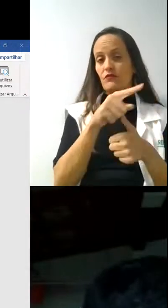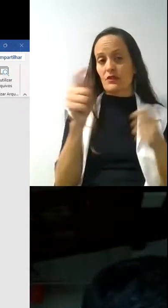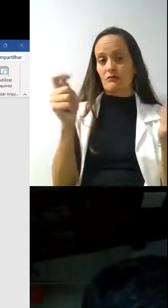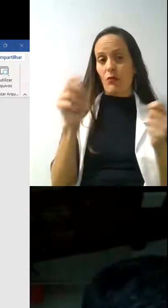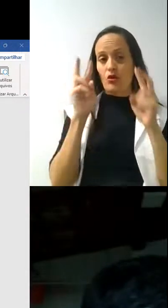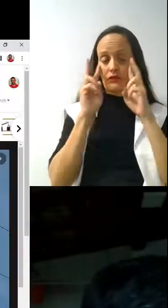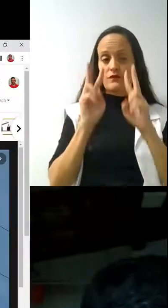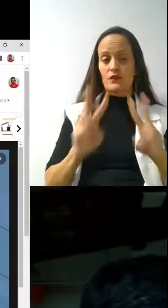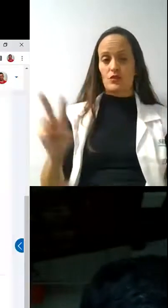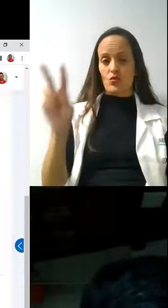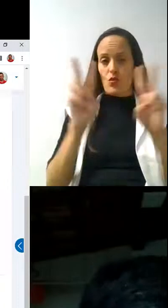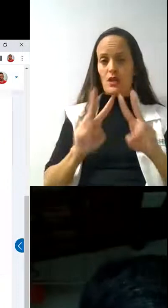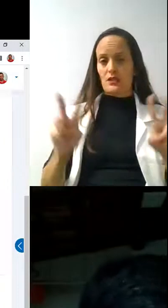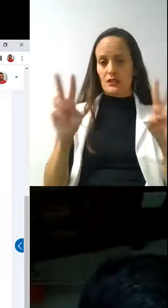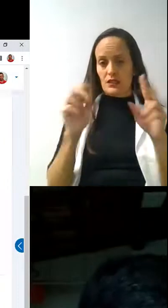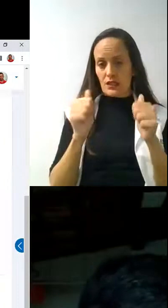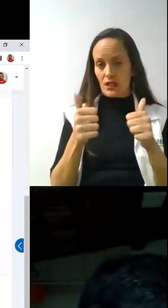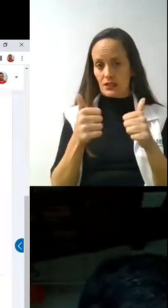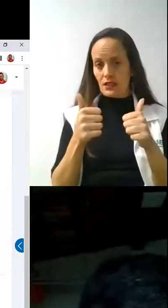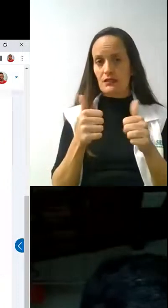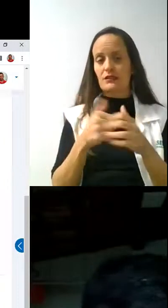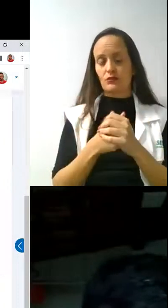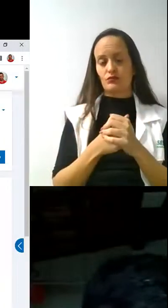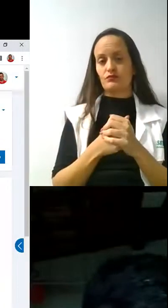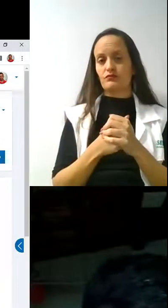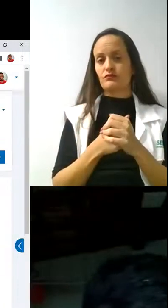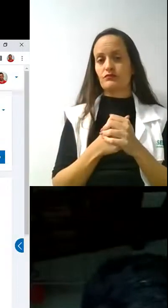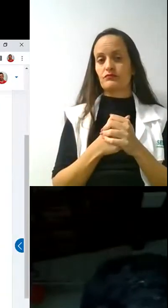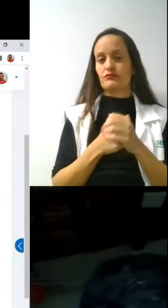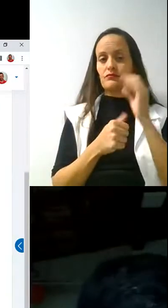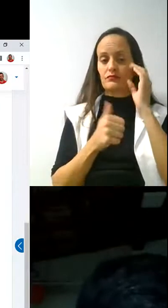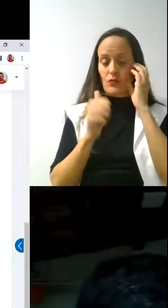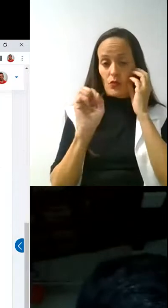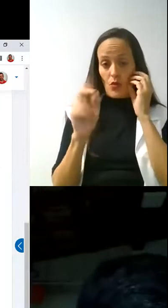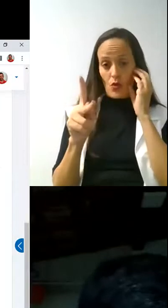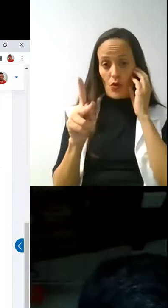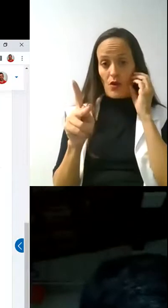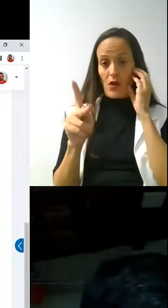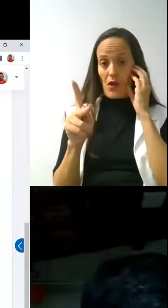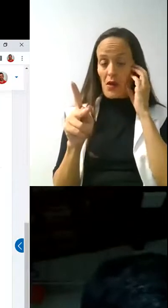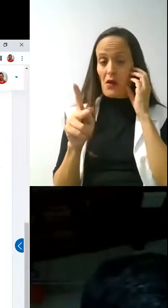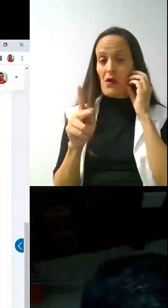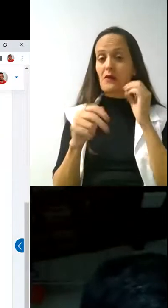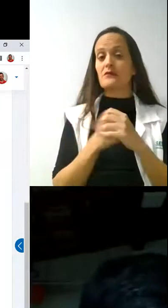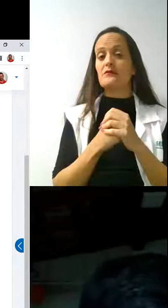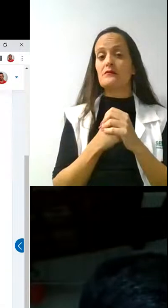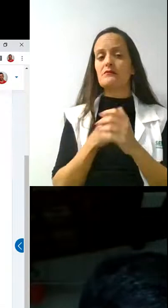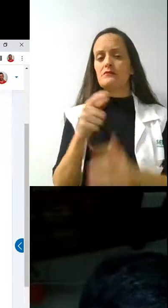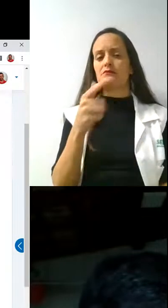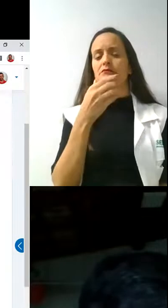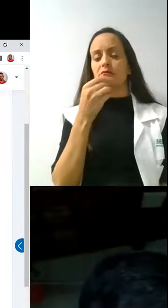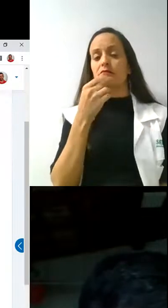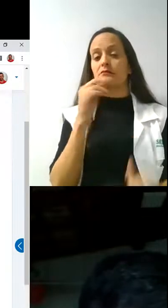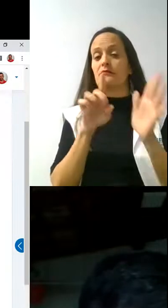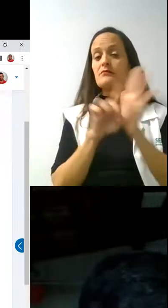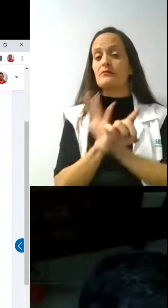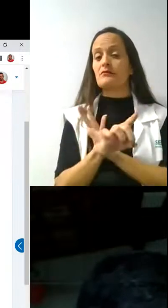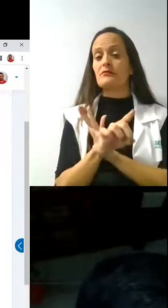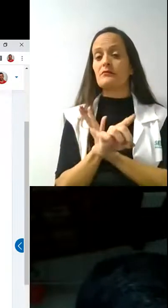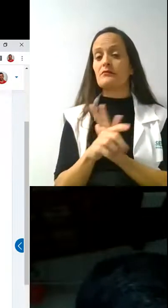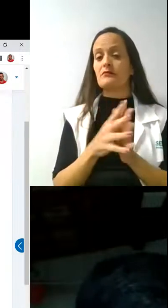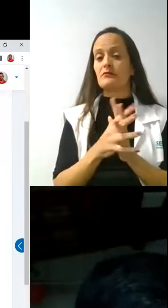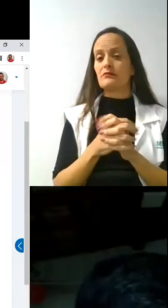na plataforma, na aba de biblioteca, beleza? Então, vou Professor, disponibilizar aí para vocês. Pode falar.